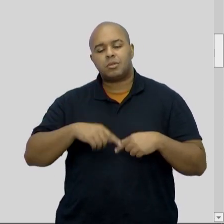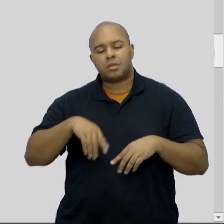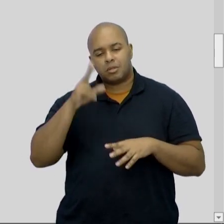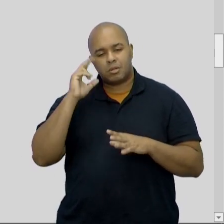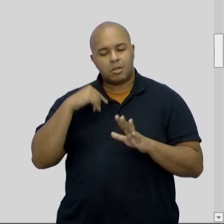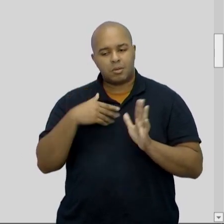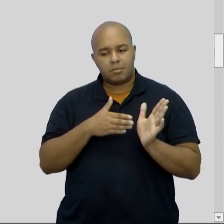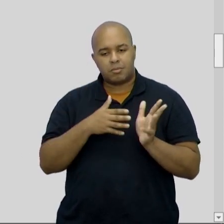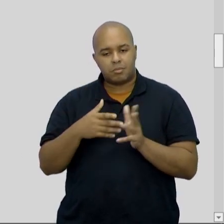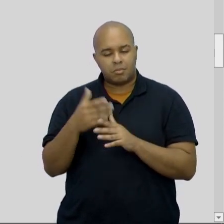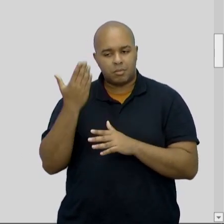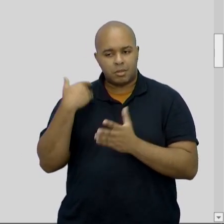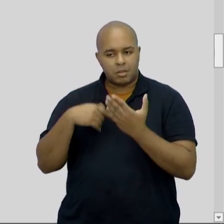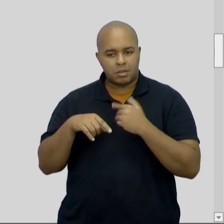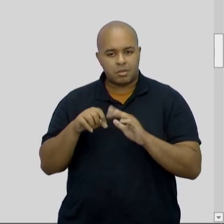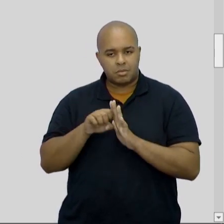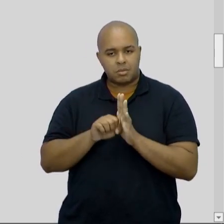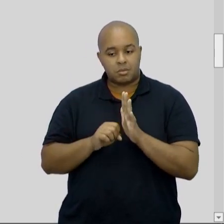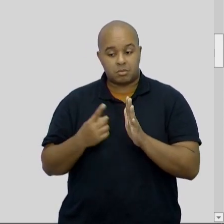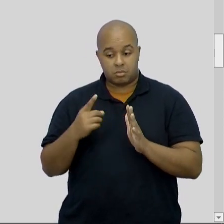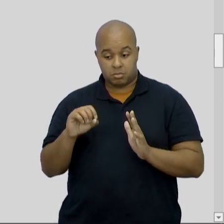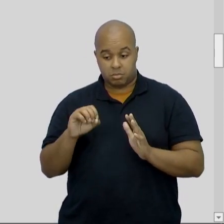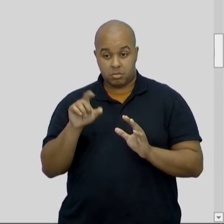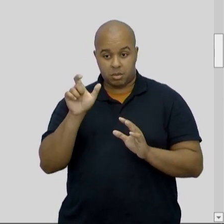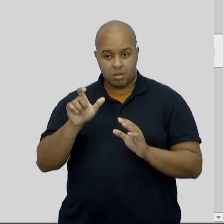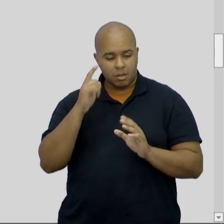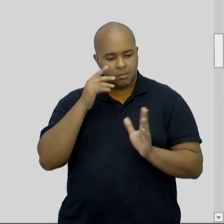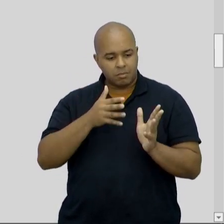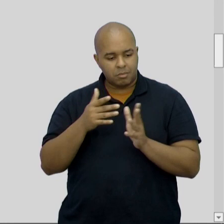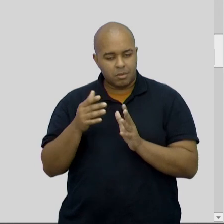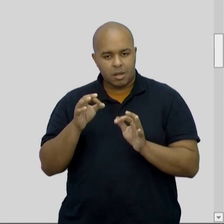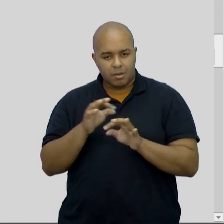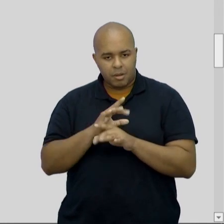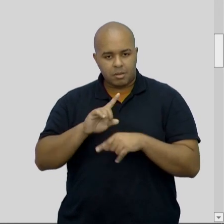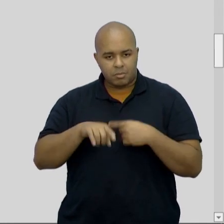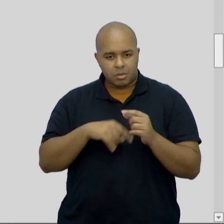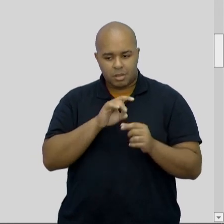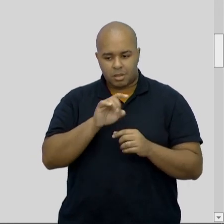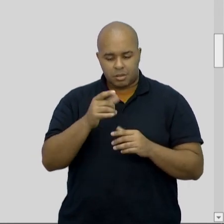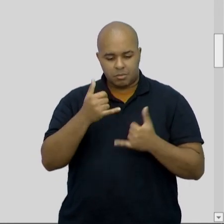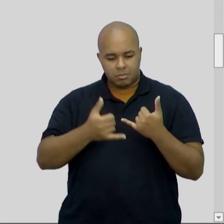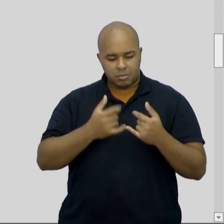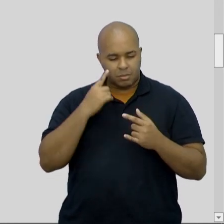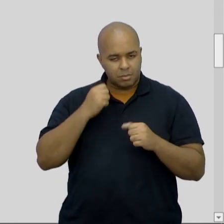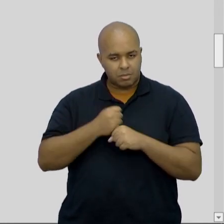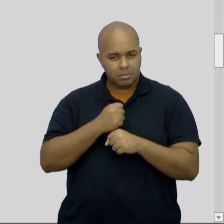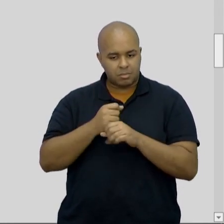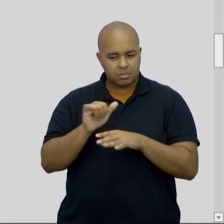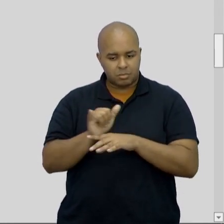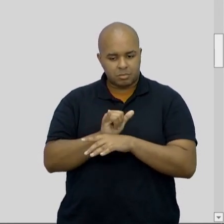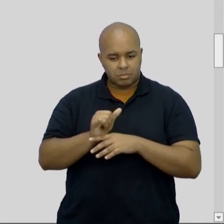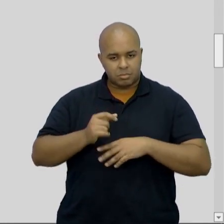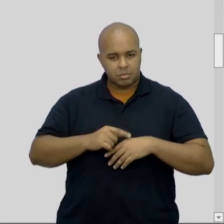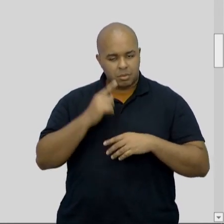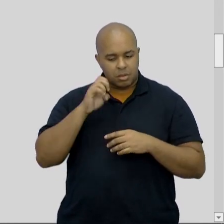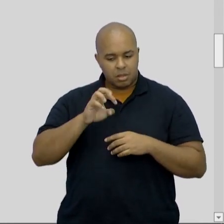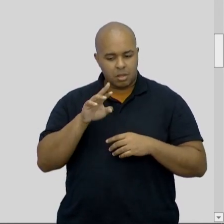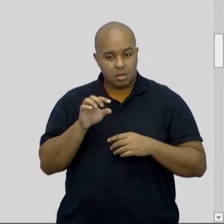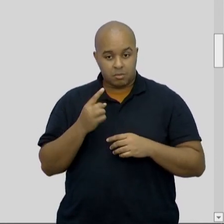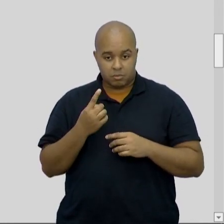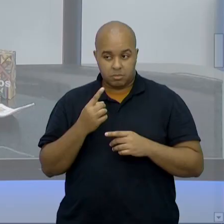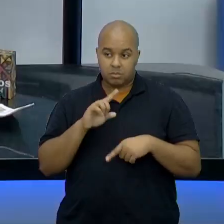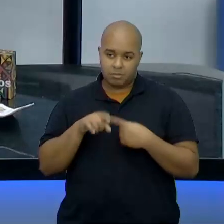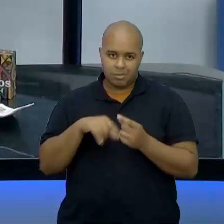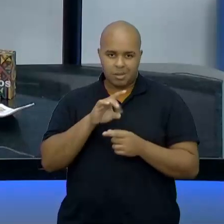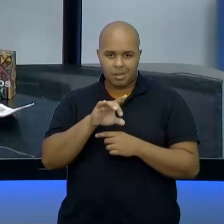pré-história, passando pela Antiguidade até o século X. Essa fase é finalizada após cada um dos jogadores ter construído uma estrutura da Era 1. Então,